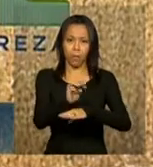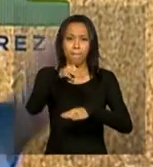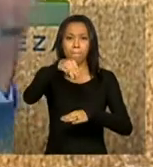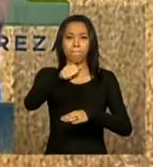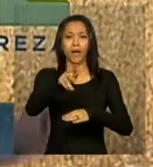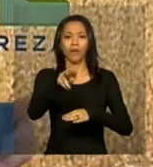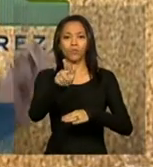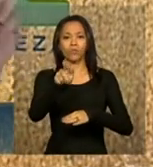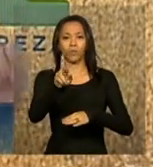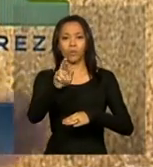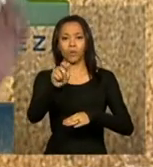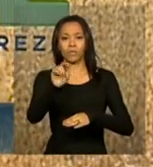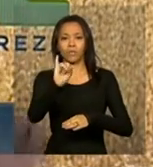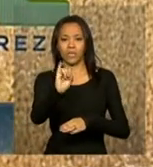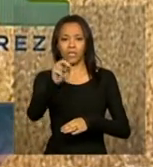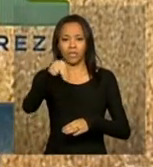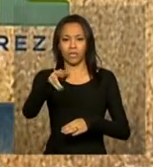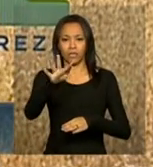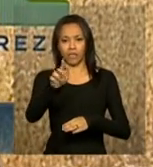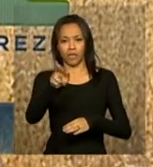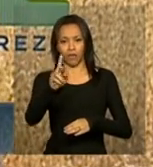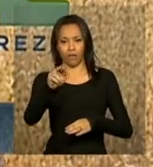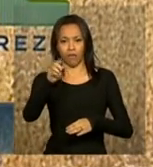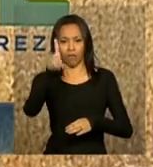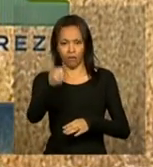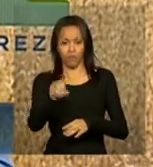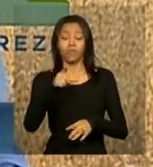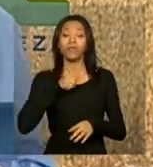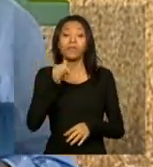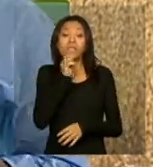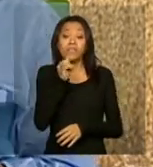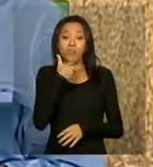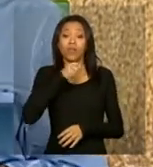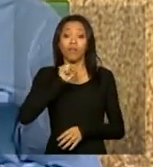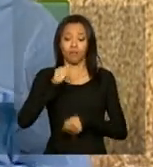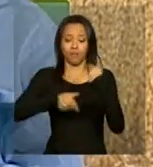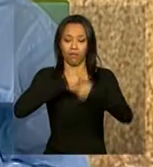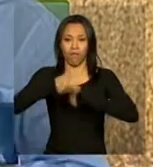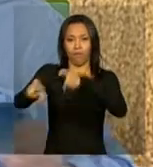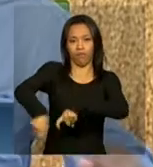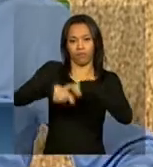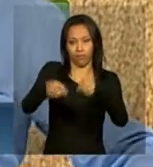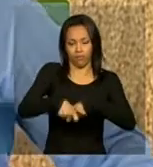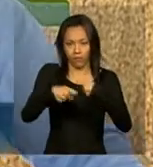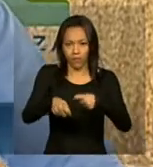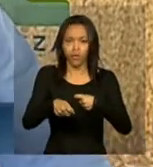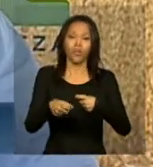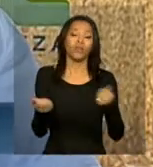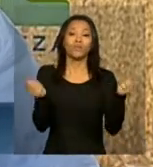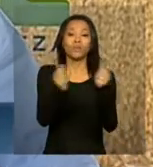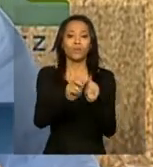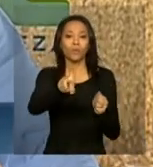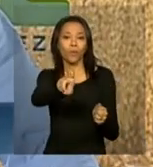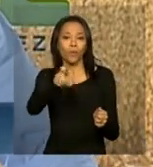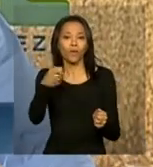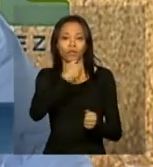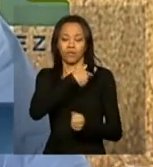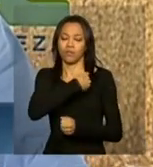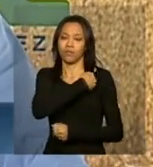região, tem um exemplo dos produtores. Os produtores aqui, junto com o ex-governador Blairo